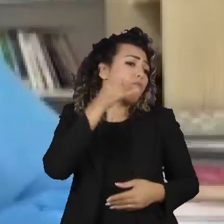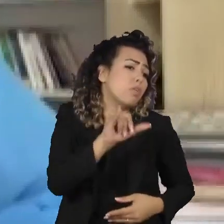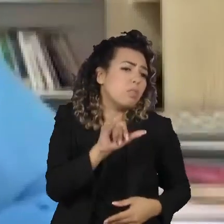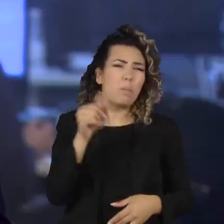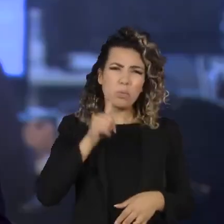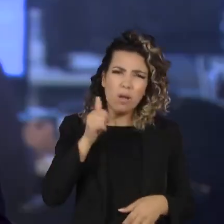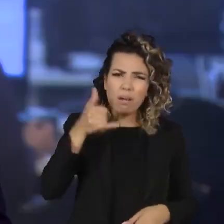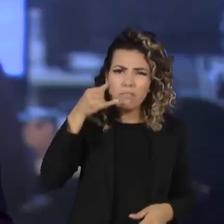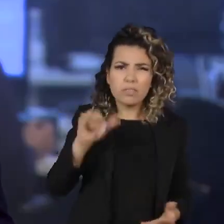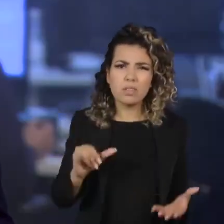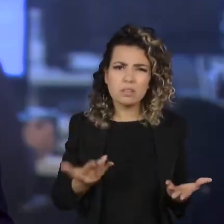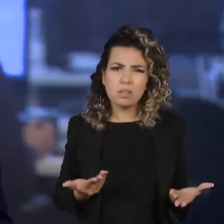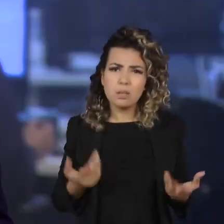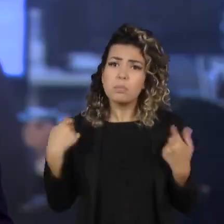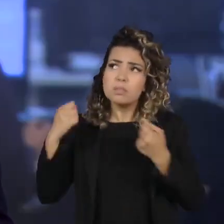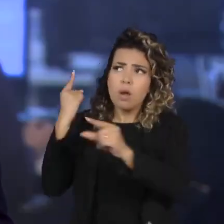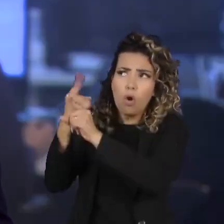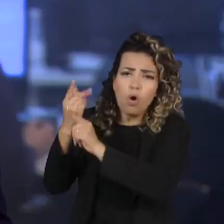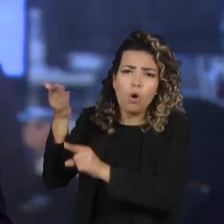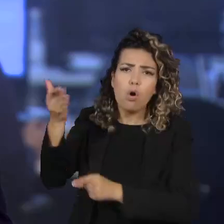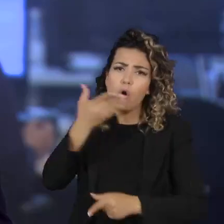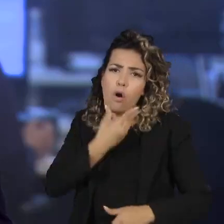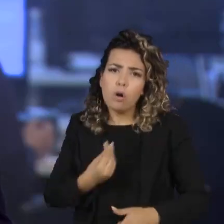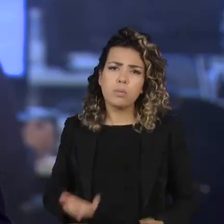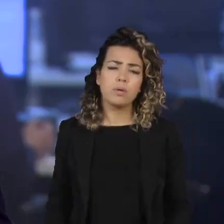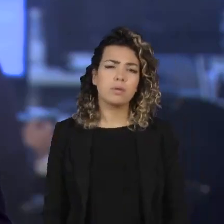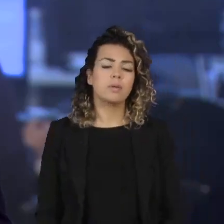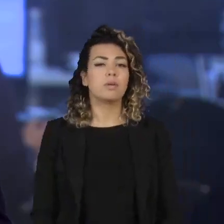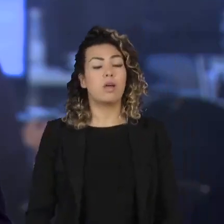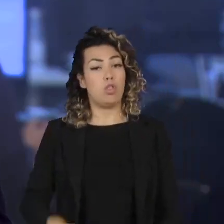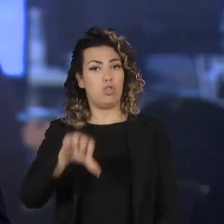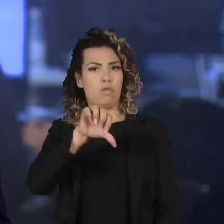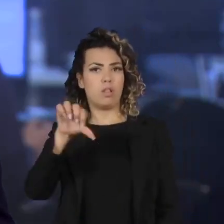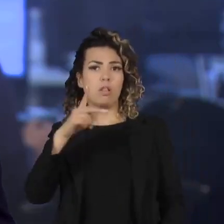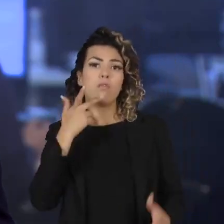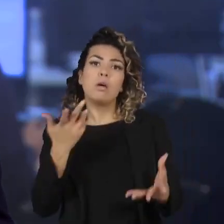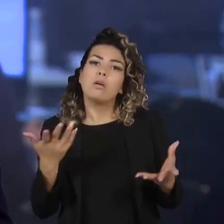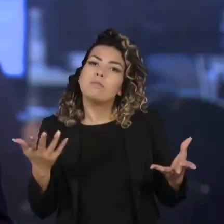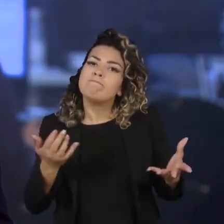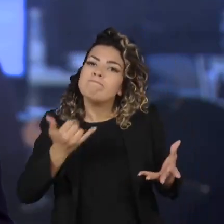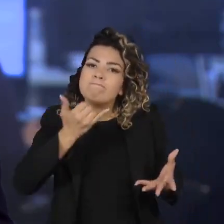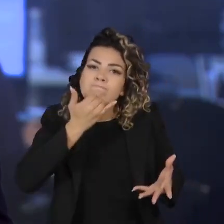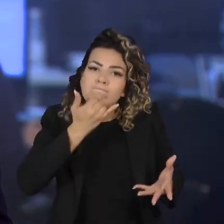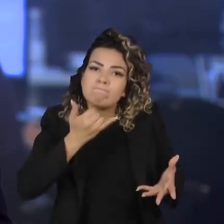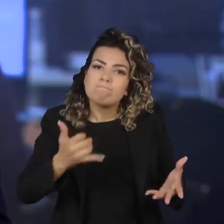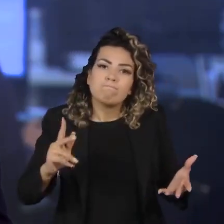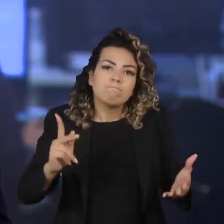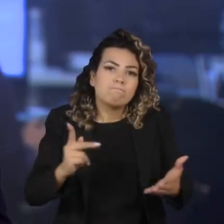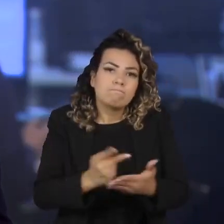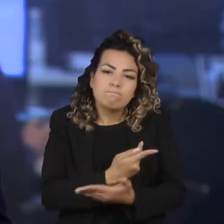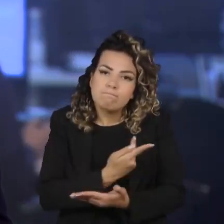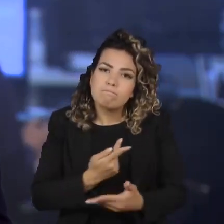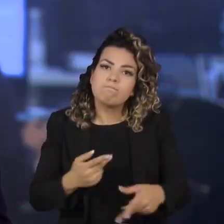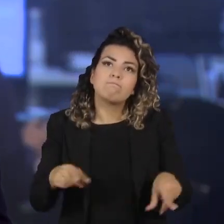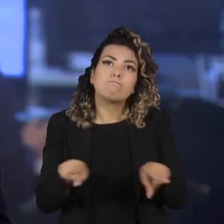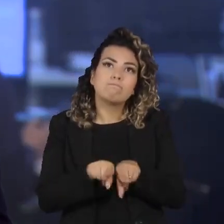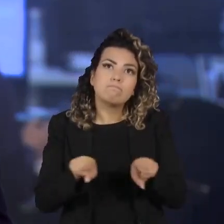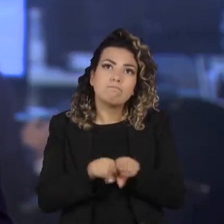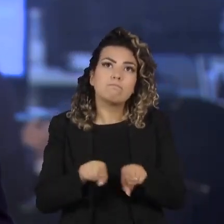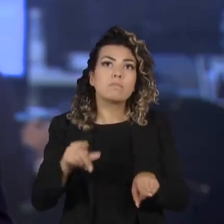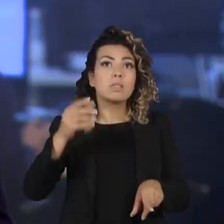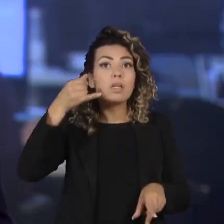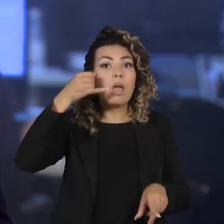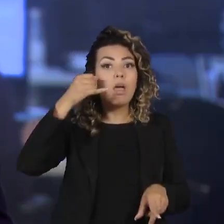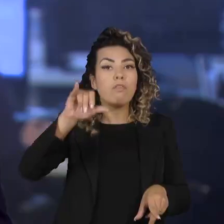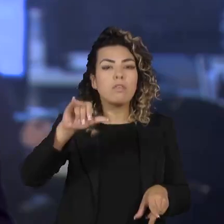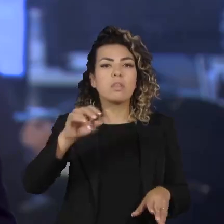violência. Em nota, 99 disse que lamenta o ocorrido e que sempre orienta os usuários a não combinarem viagens